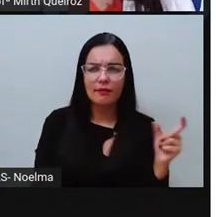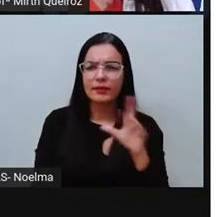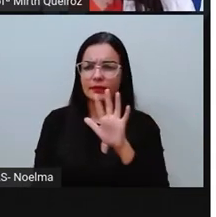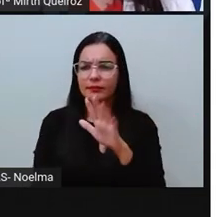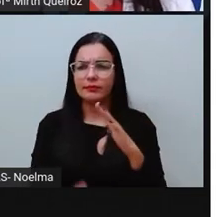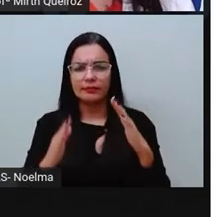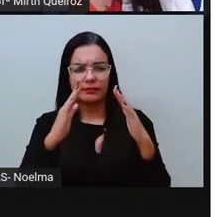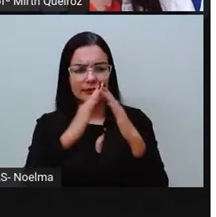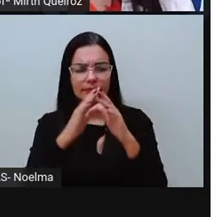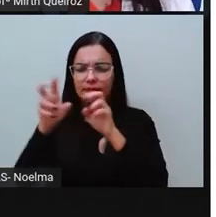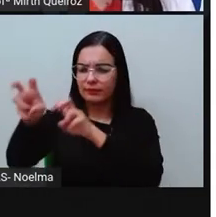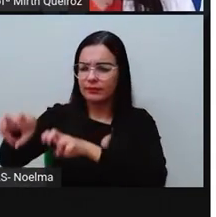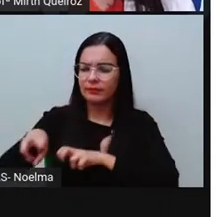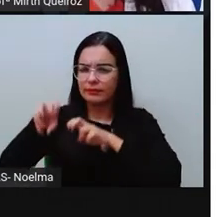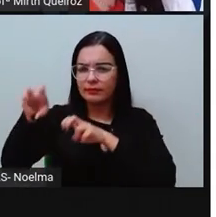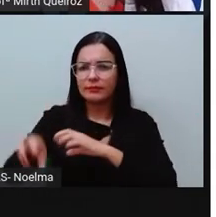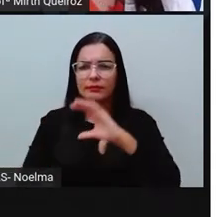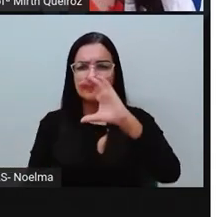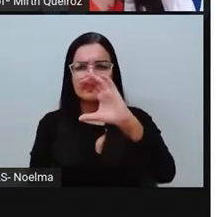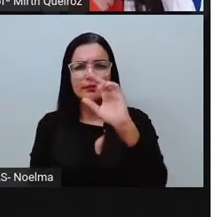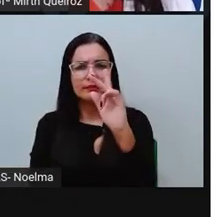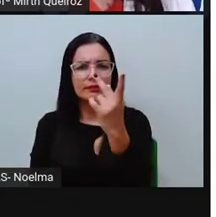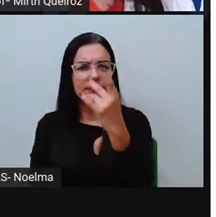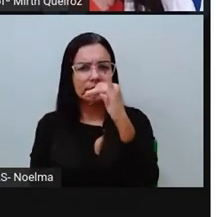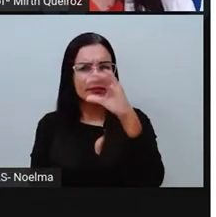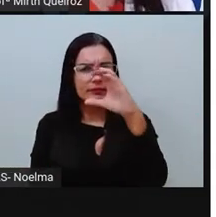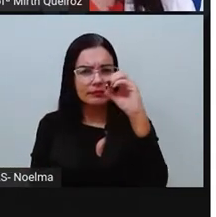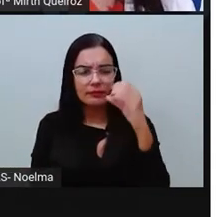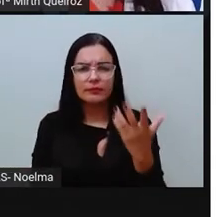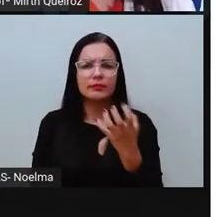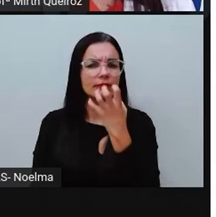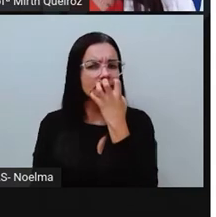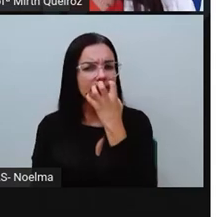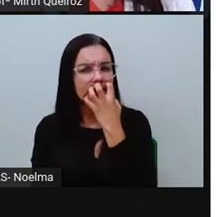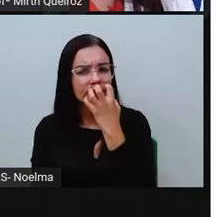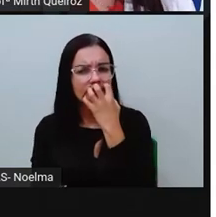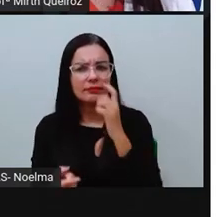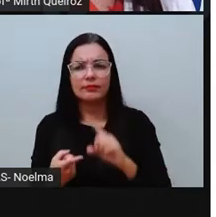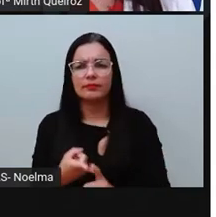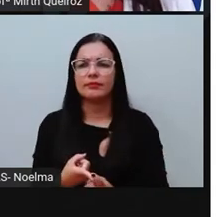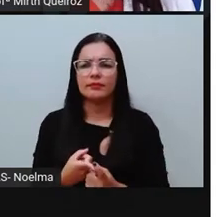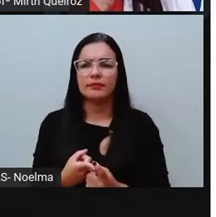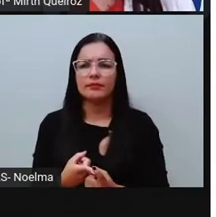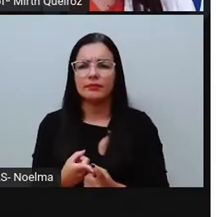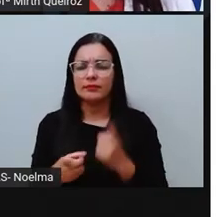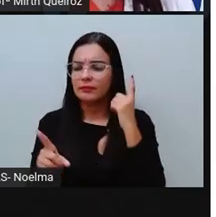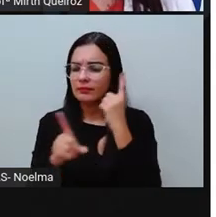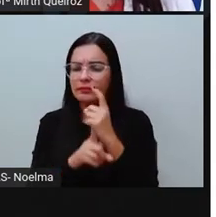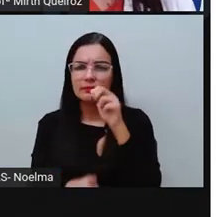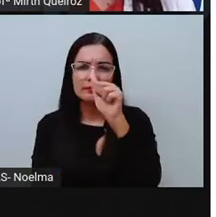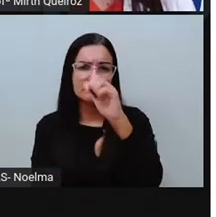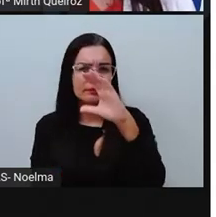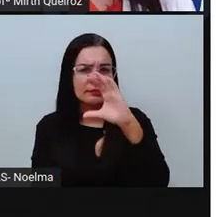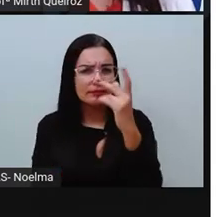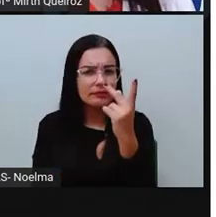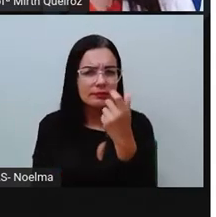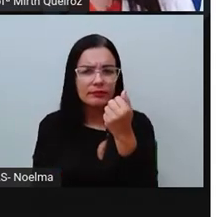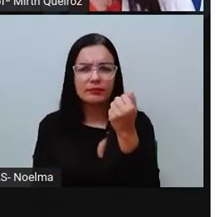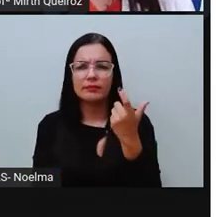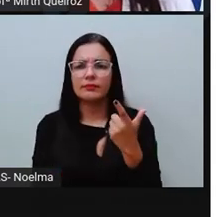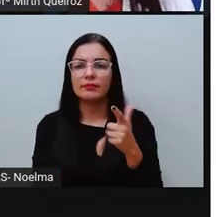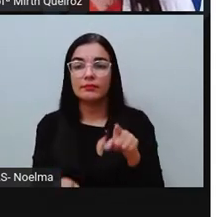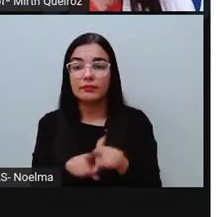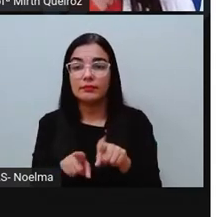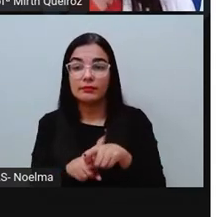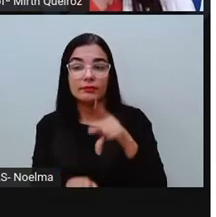Chácara, Chico, chuchu, cachorrinho, acha, Chico, bolacha,